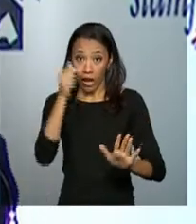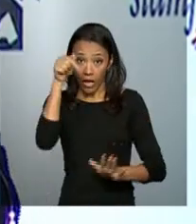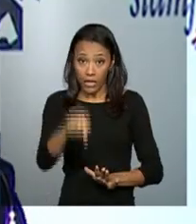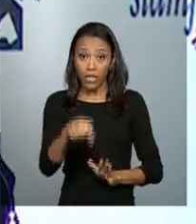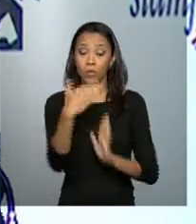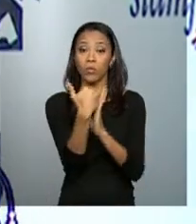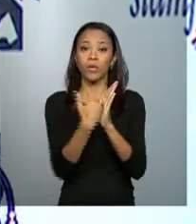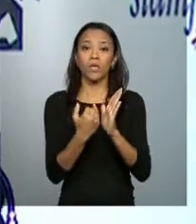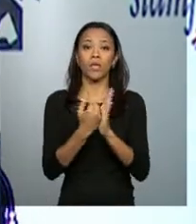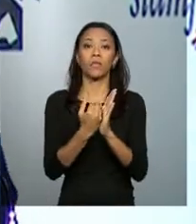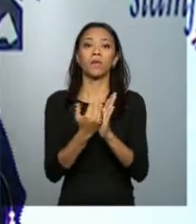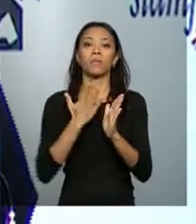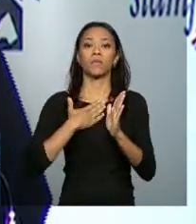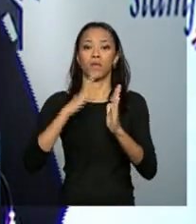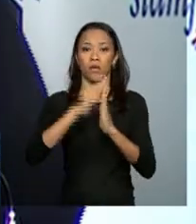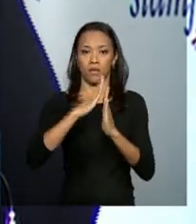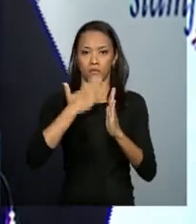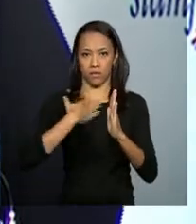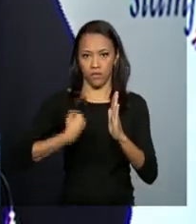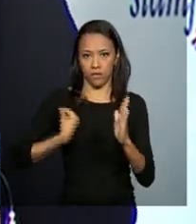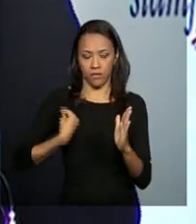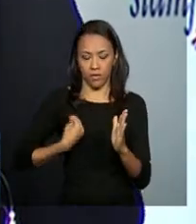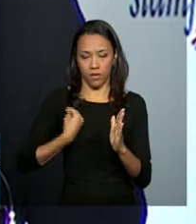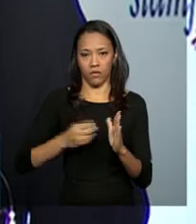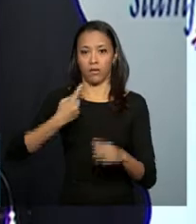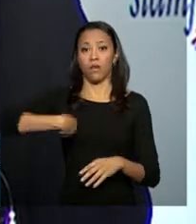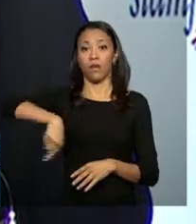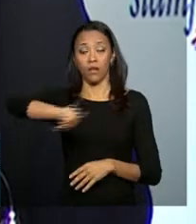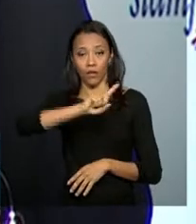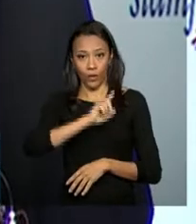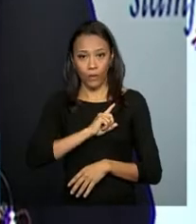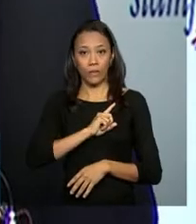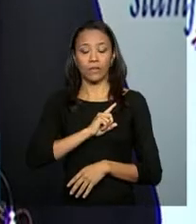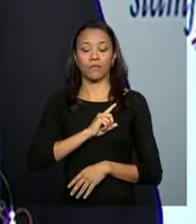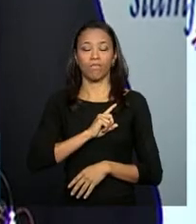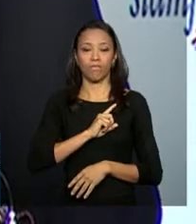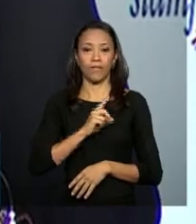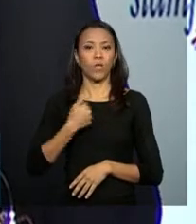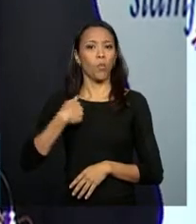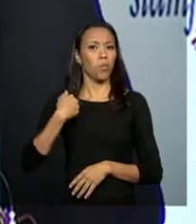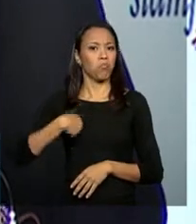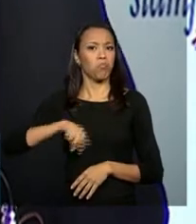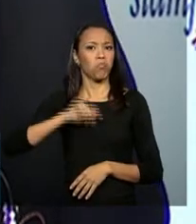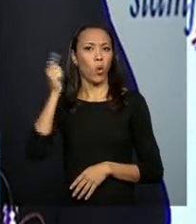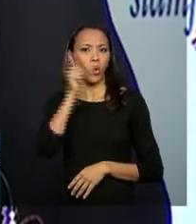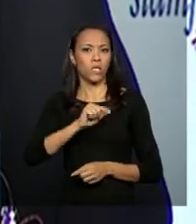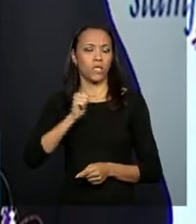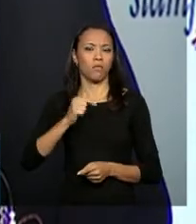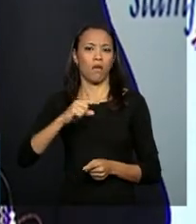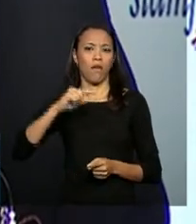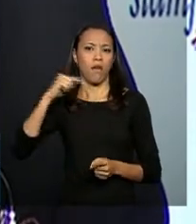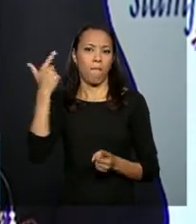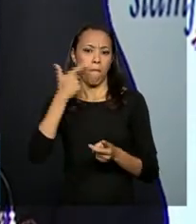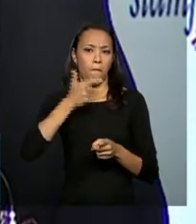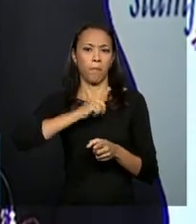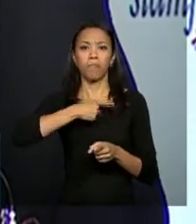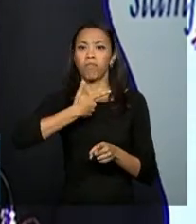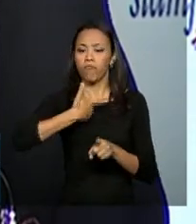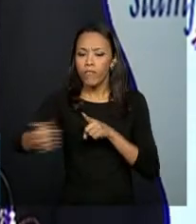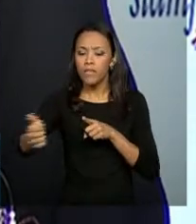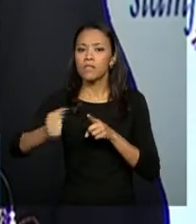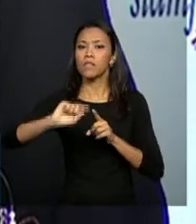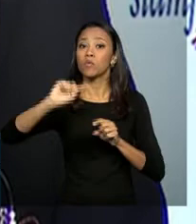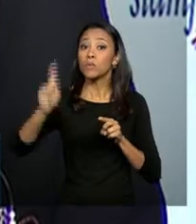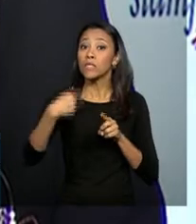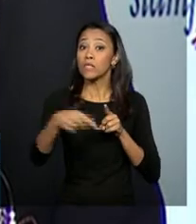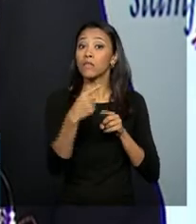Casa Minha Vida, nós estamos enfrentando e conseguimos vencer o desafio de garantir acesso